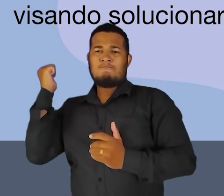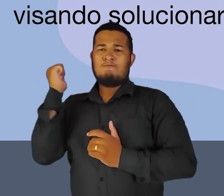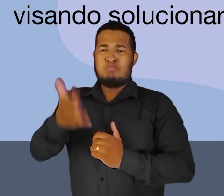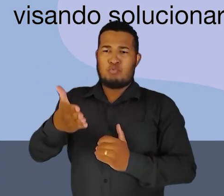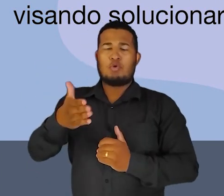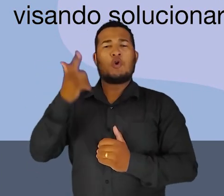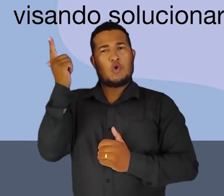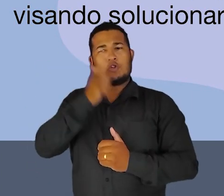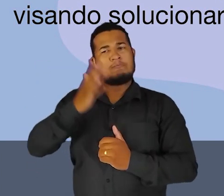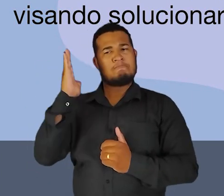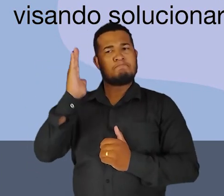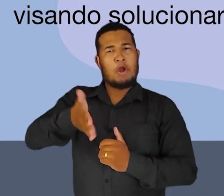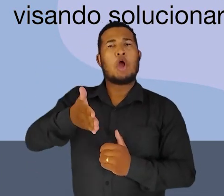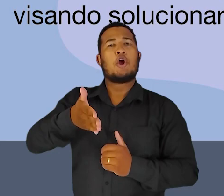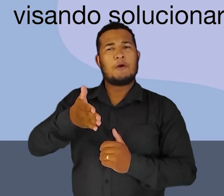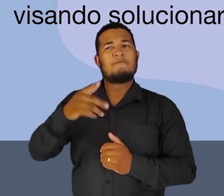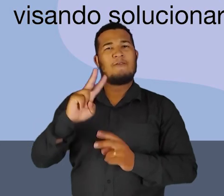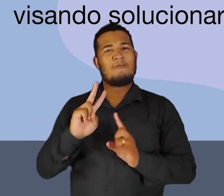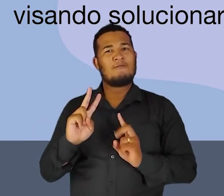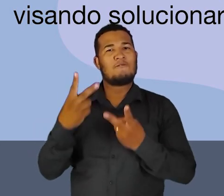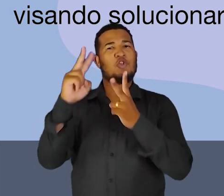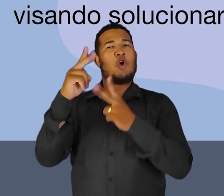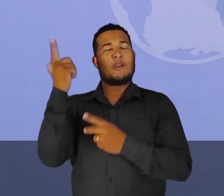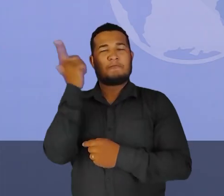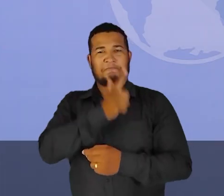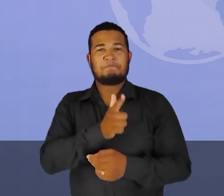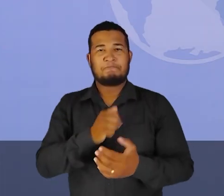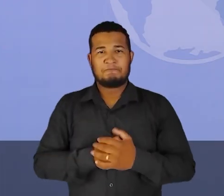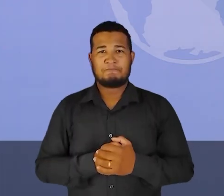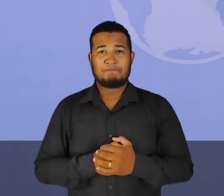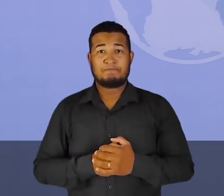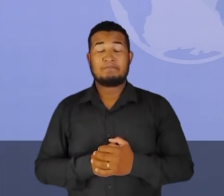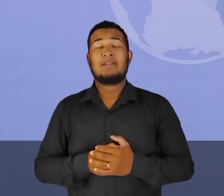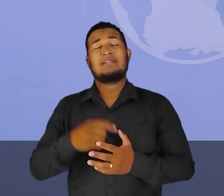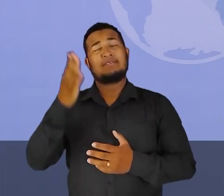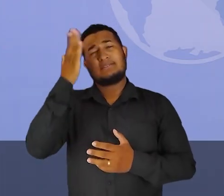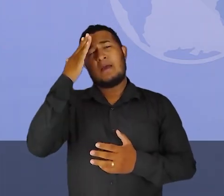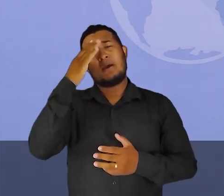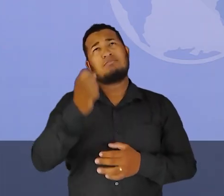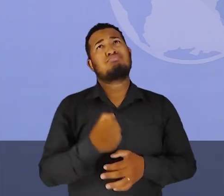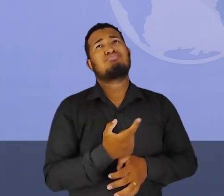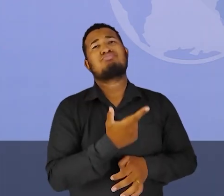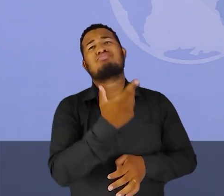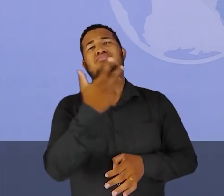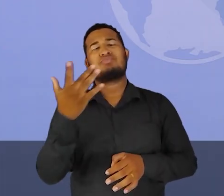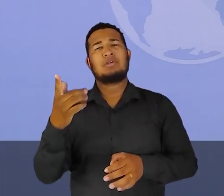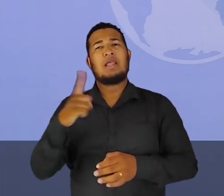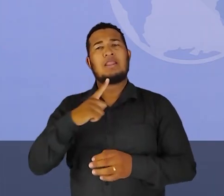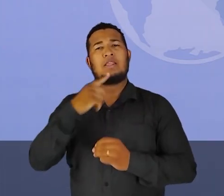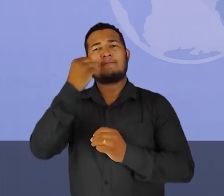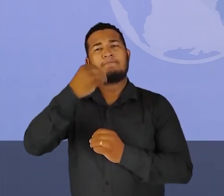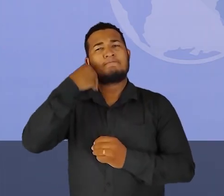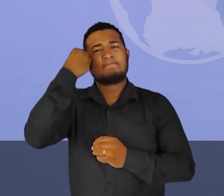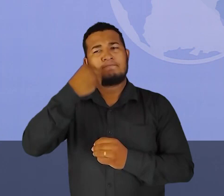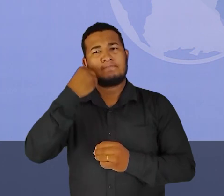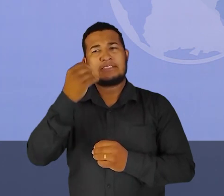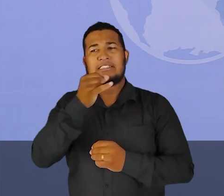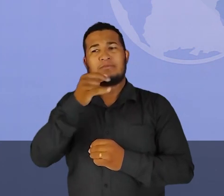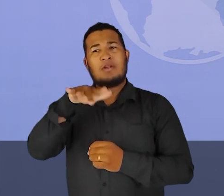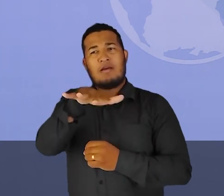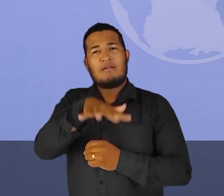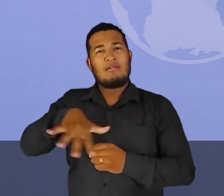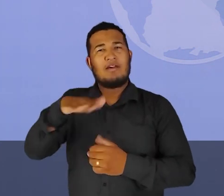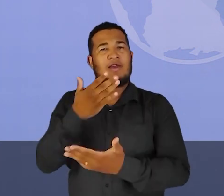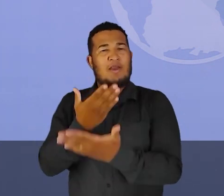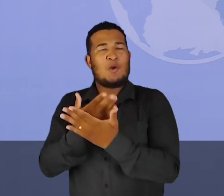de conseguir a vitória. Observa comigo quantas vezes, nós estamos vivenciando nas aulas de educação física e a gente